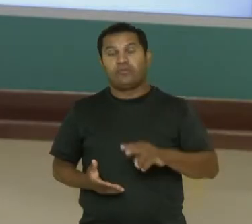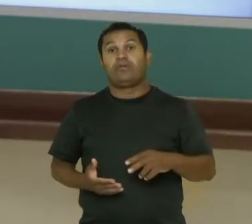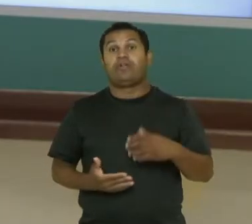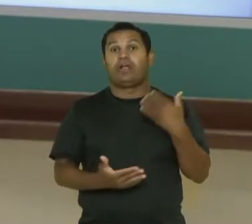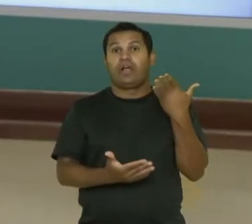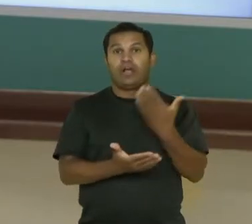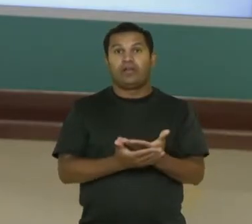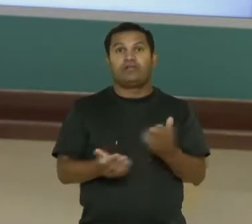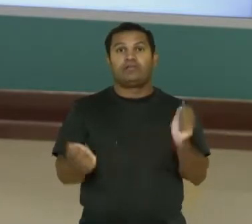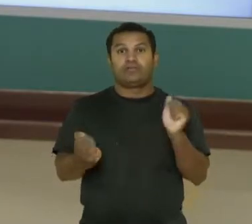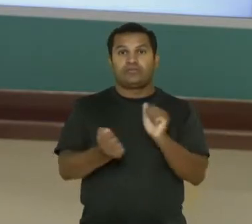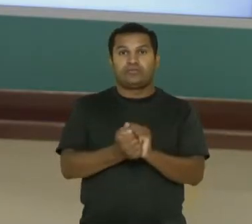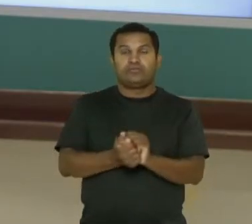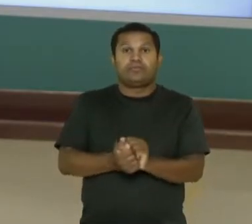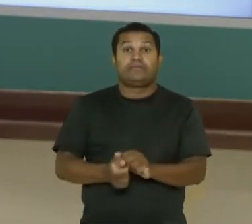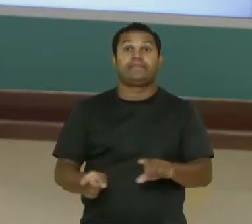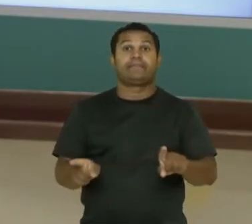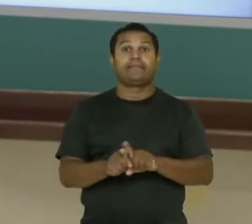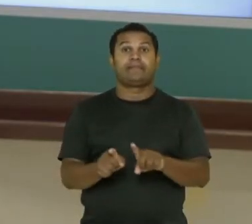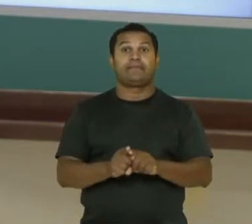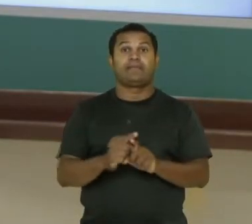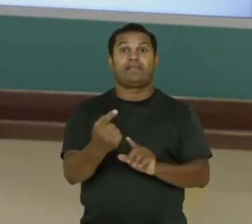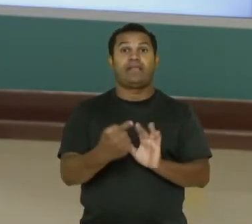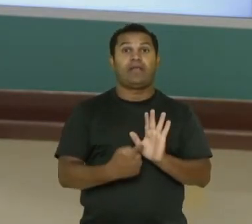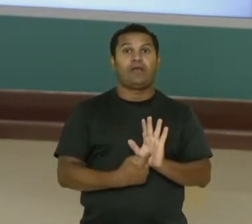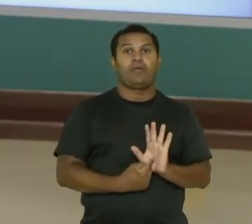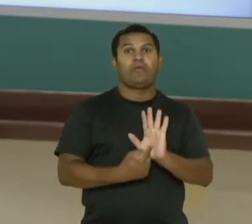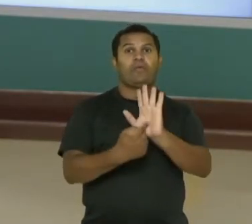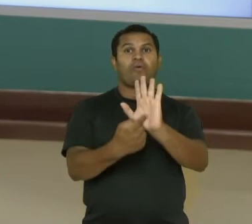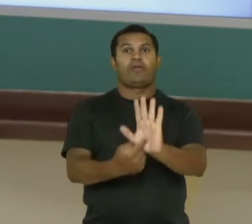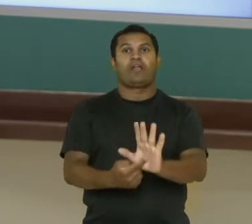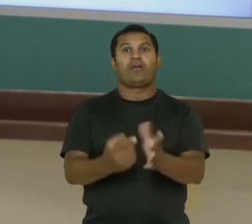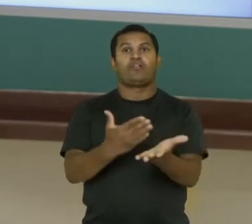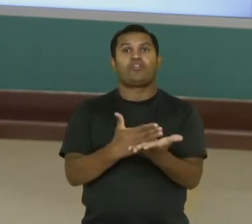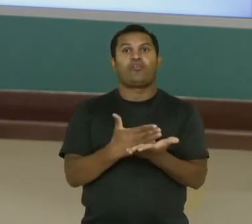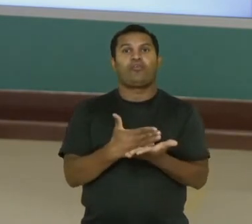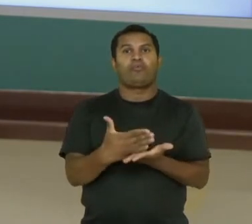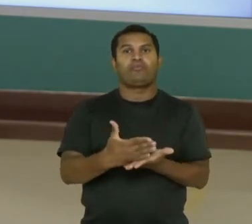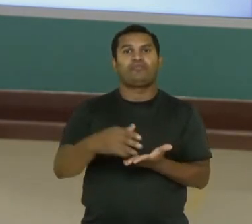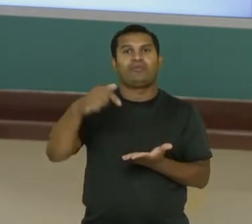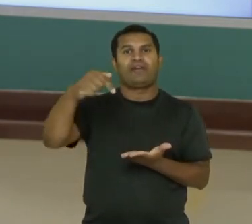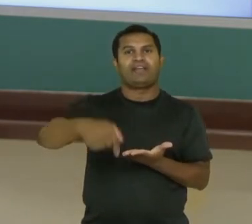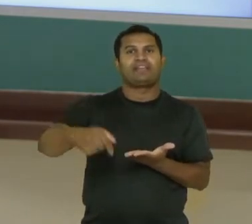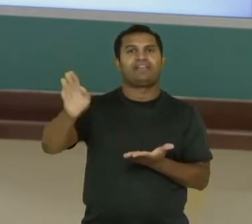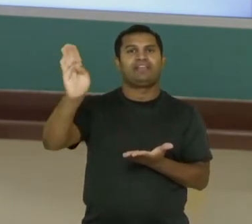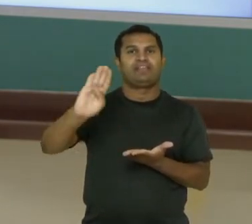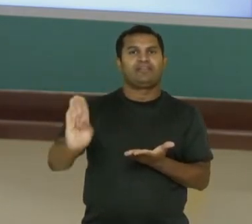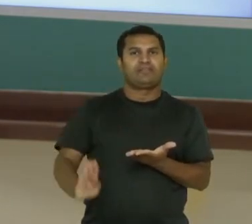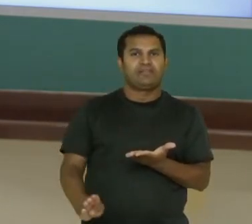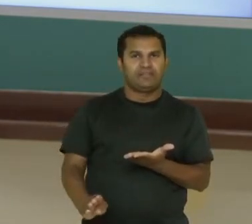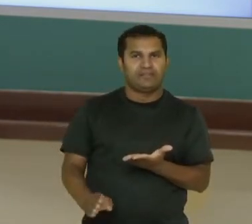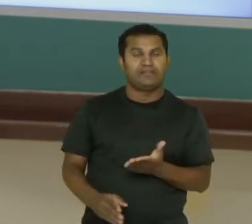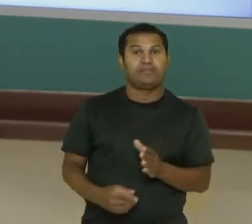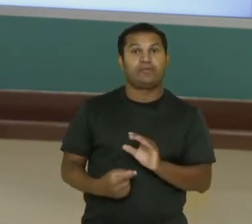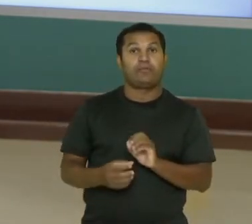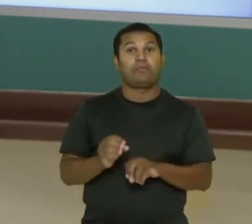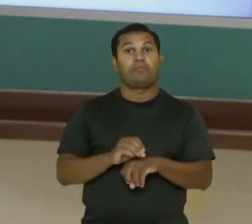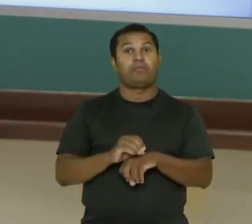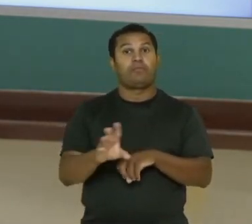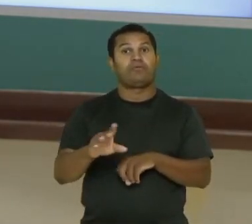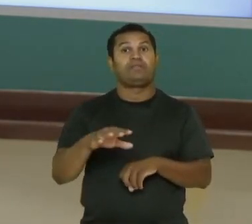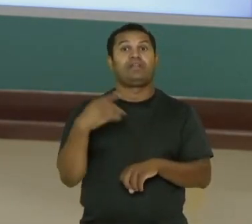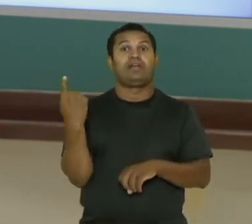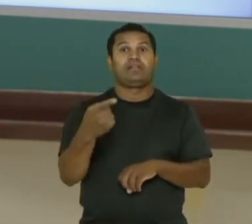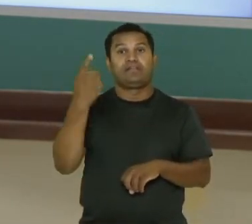literatura. E tem muita descrição, A feição deles é serem pardos, A terra é de